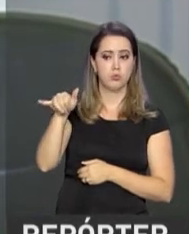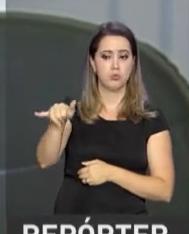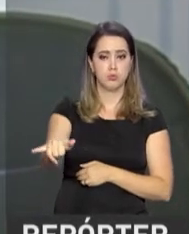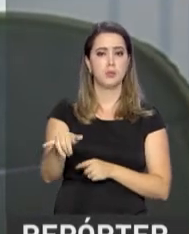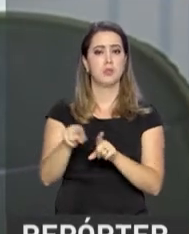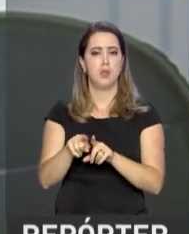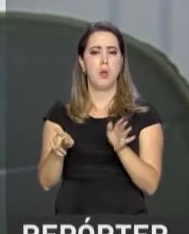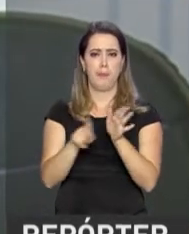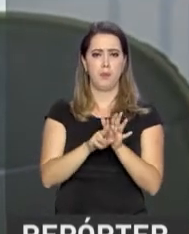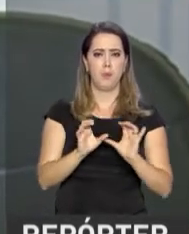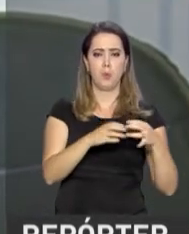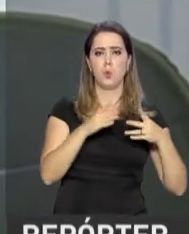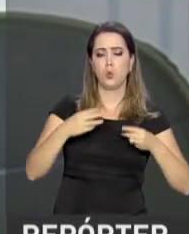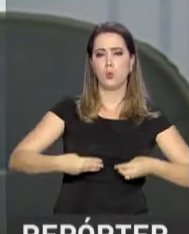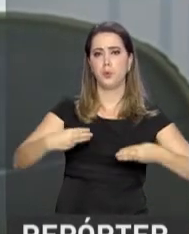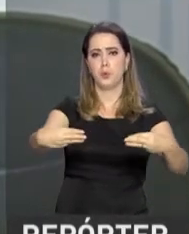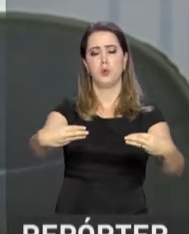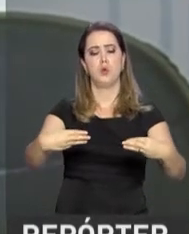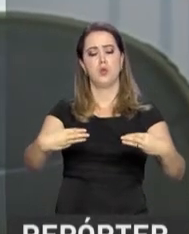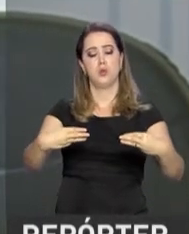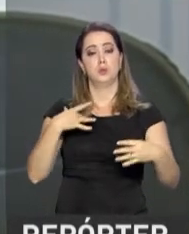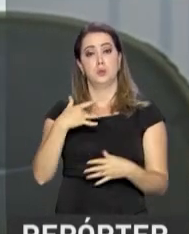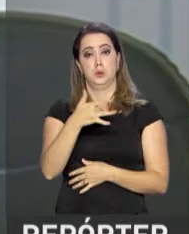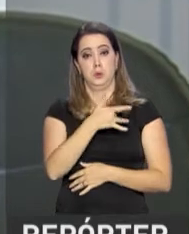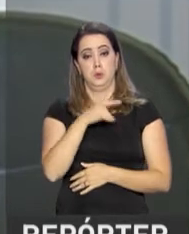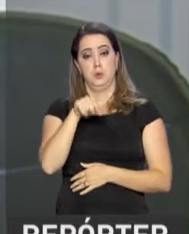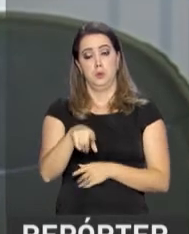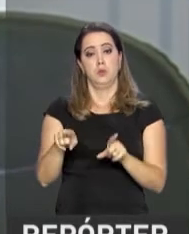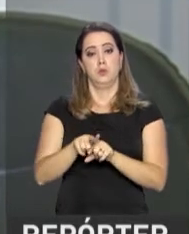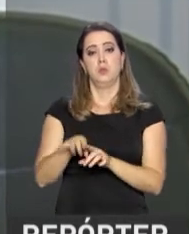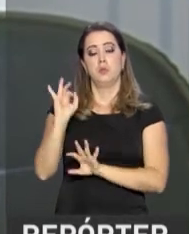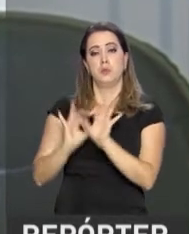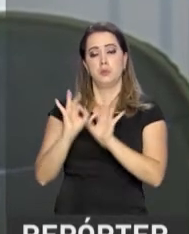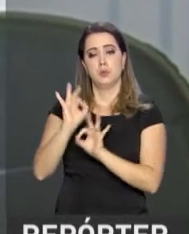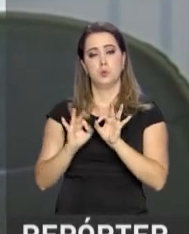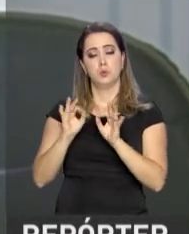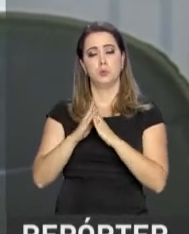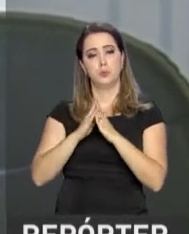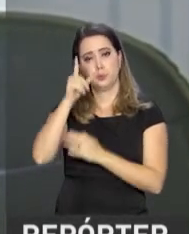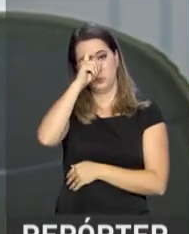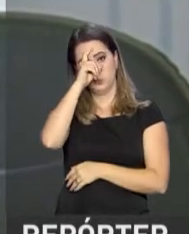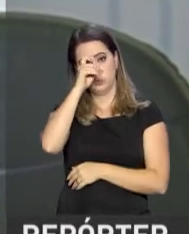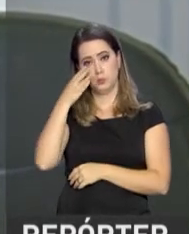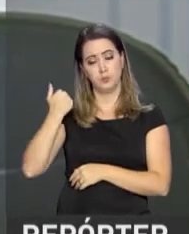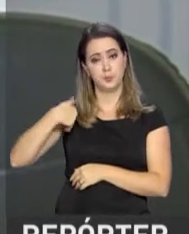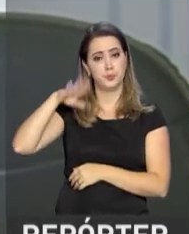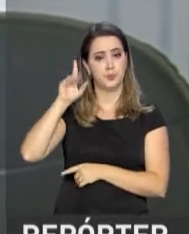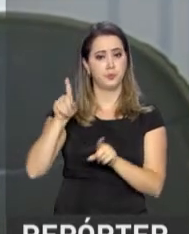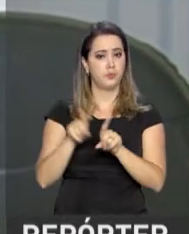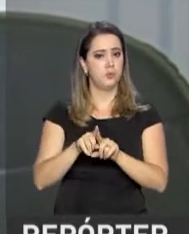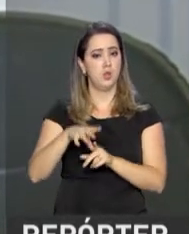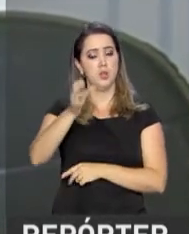termos reformado lá o hospital equipado hospital de pacaraíma com 1 e também